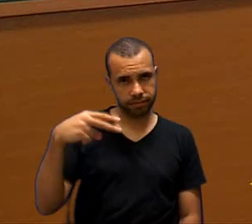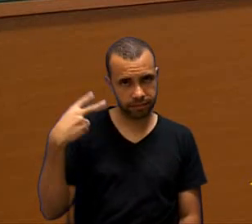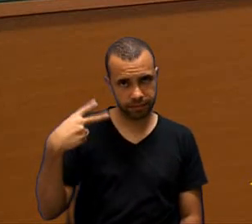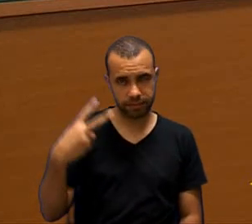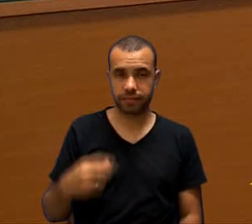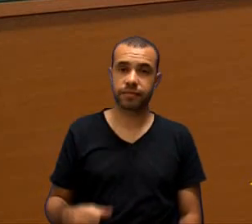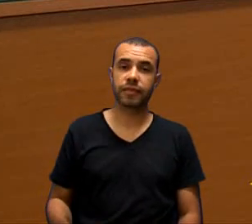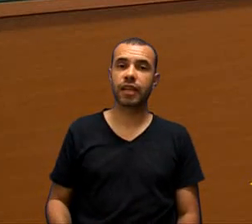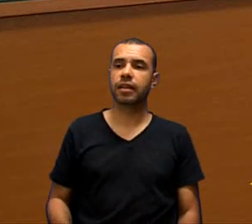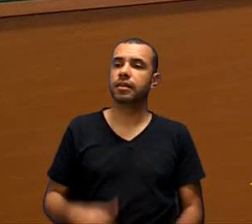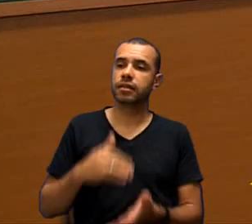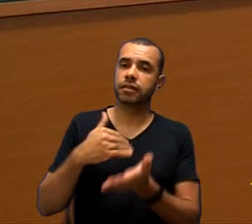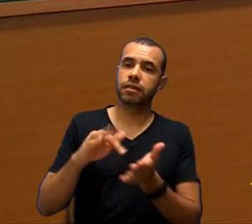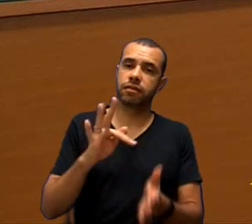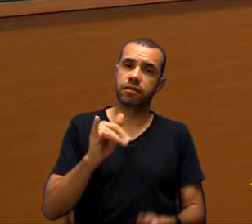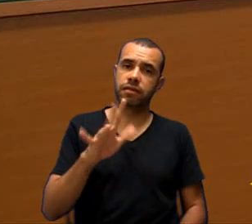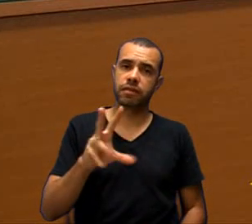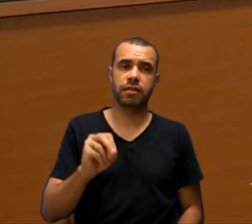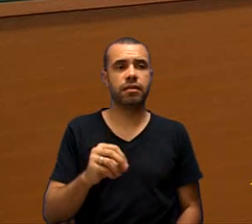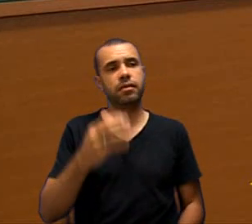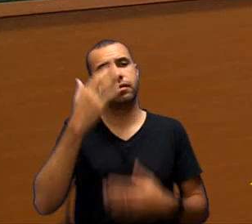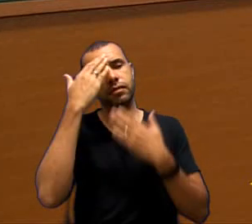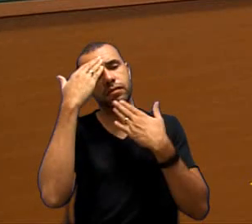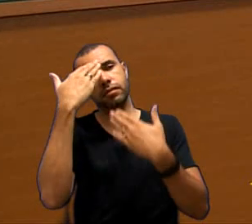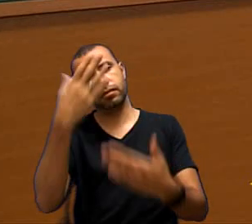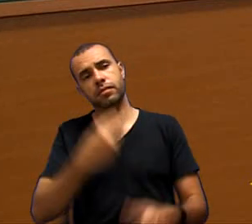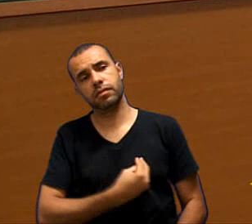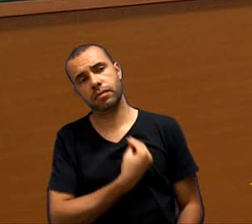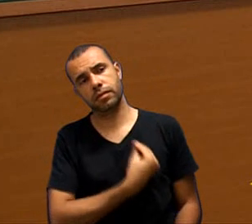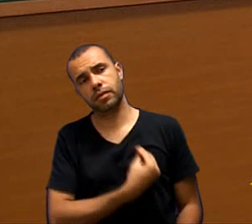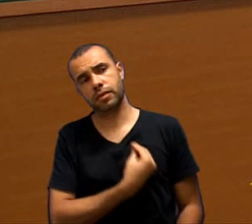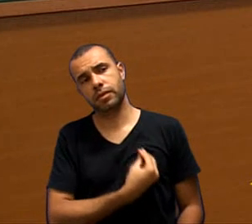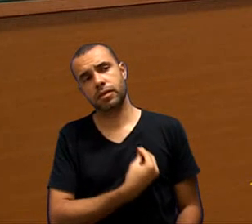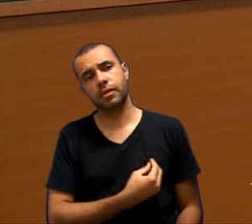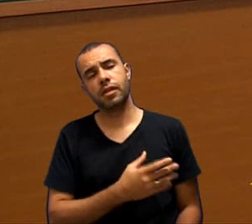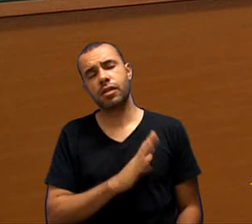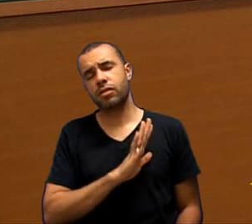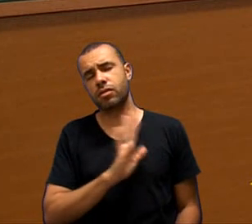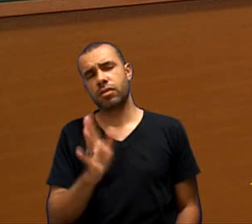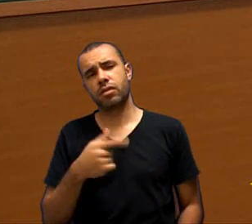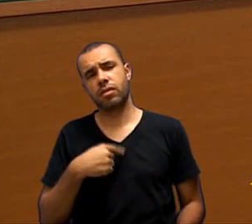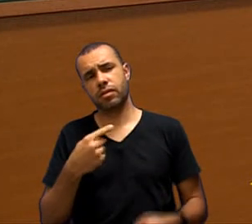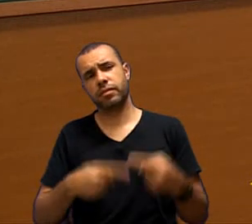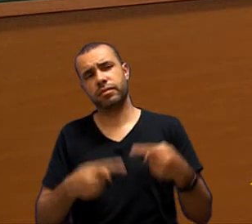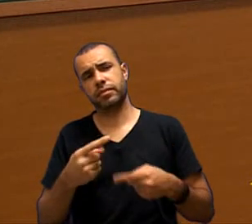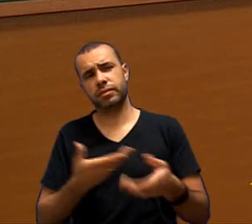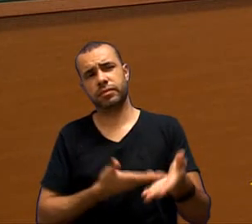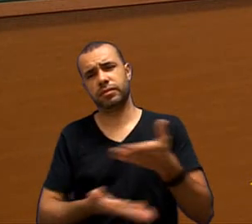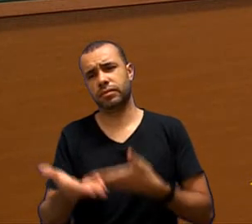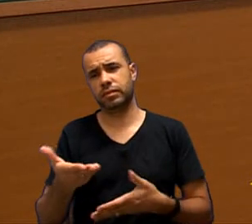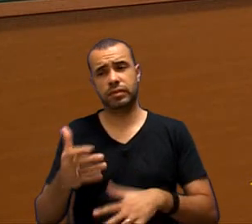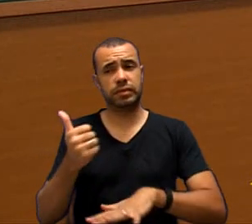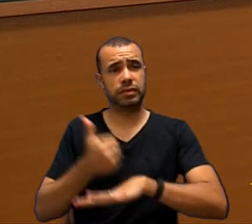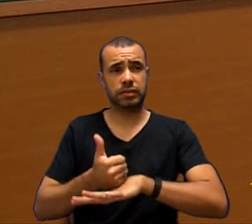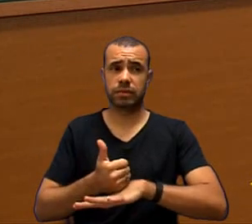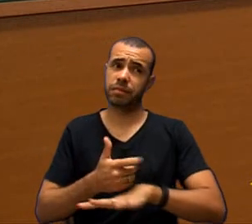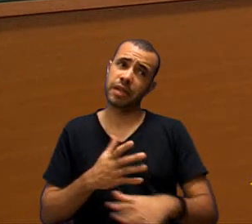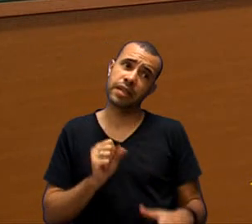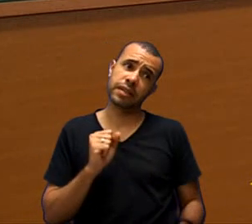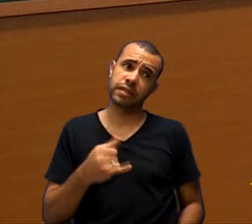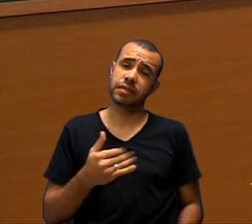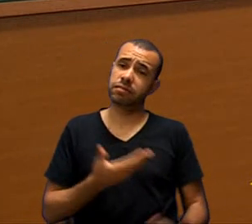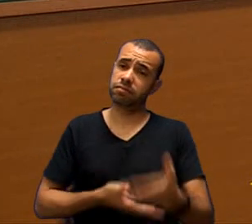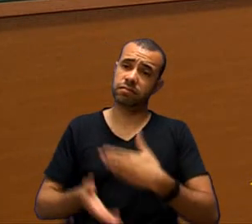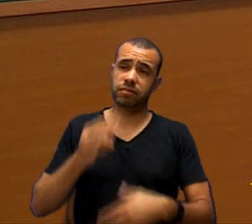Secretário Flávio, eu acho que sua pasta está encerrada, eu agradeço a sua presença. Eu quero só debater com relação à inversão de secretarias. Eu não gostaria de fazer isso,